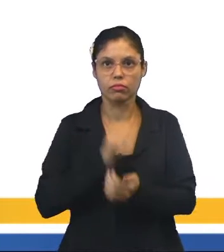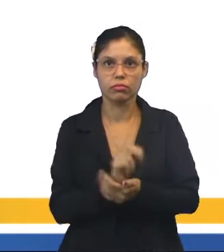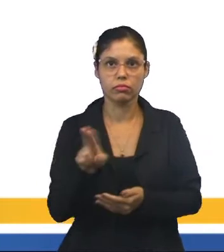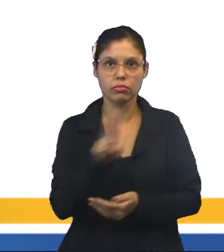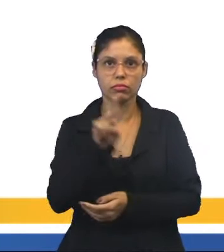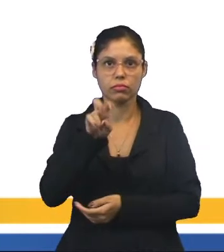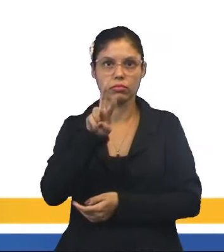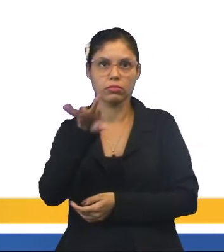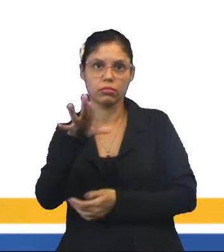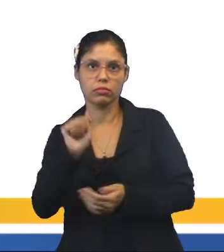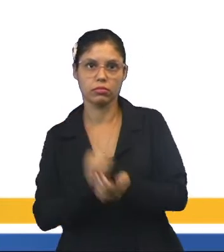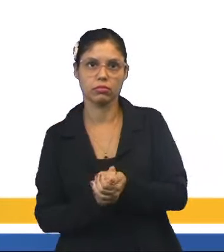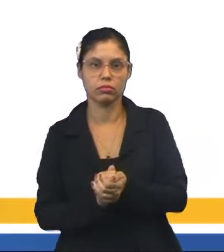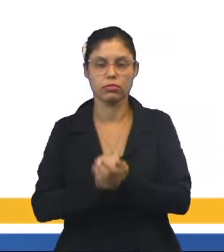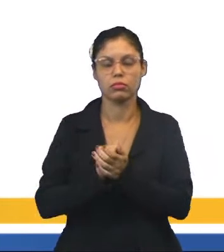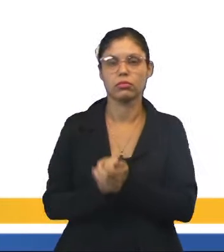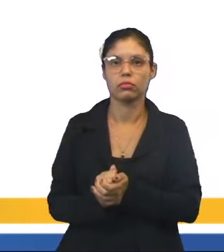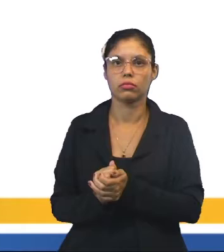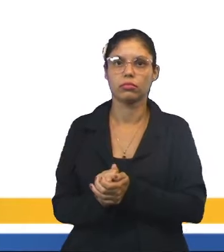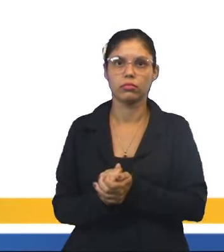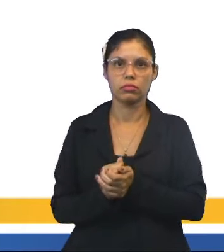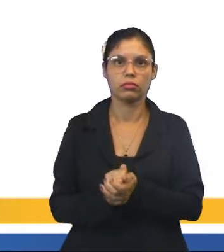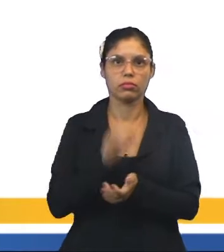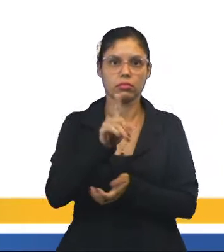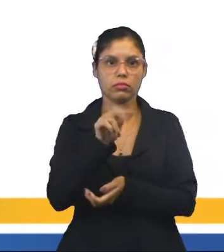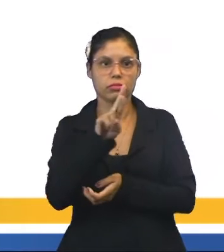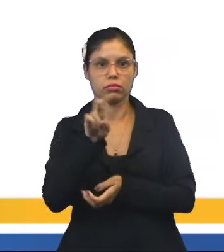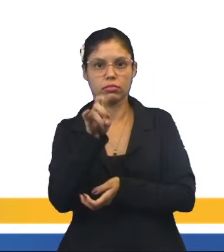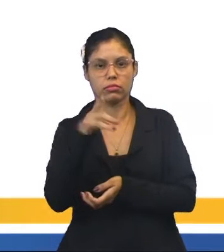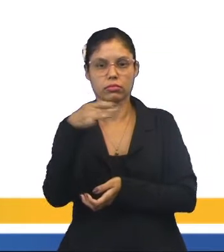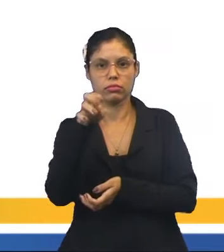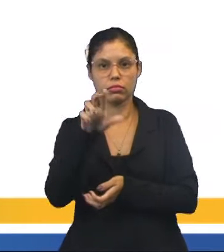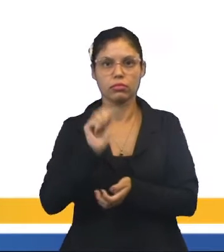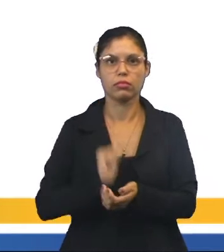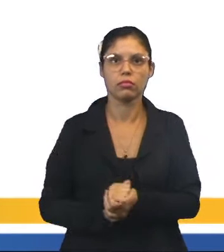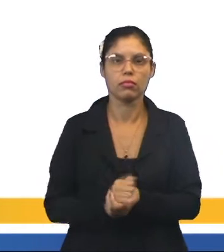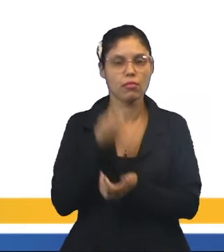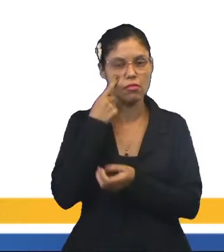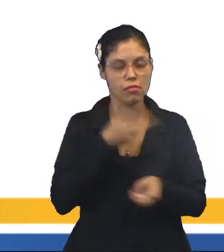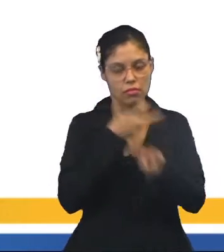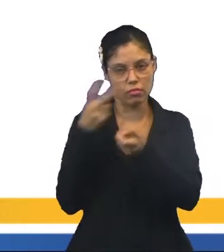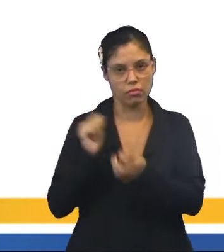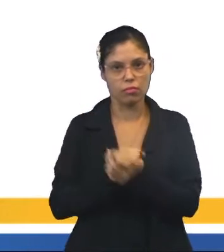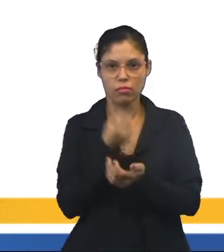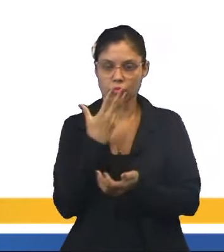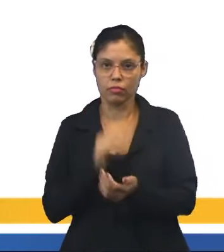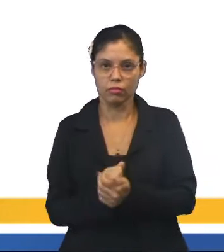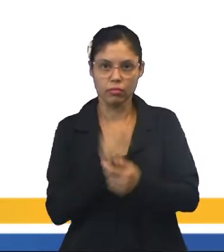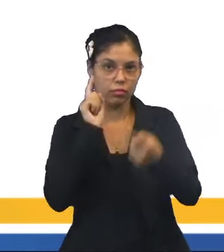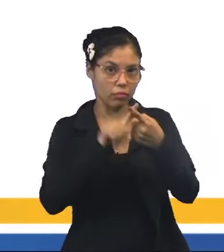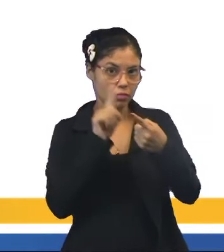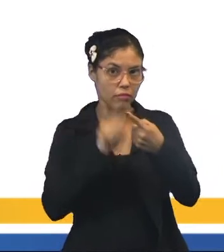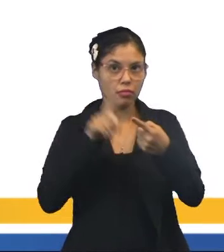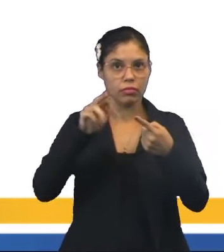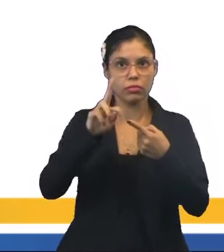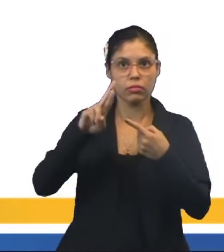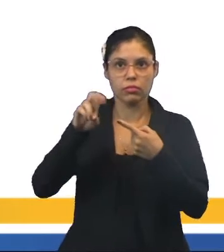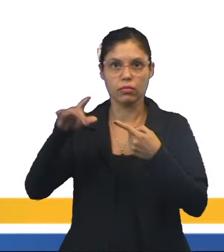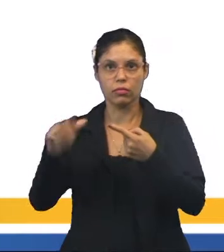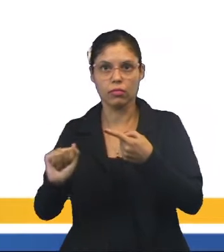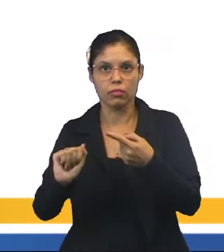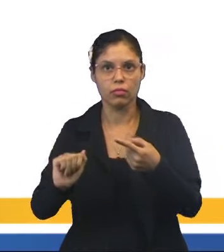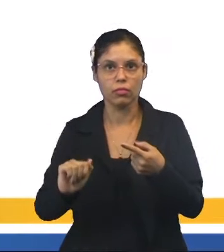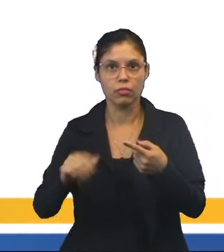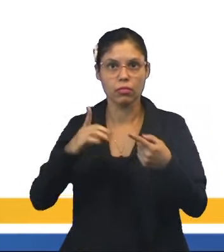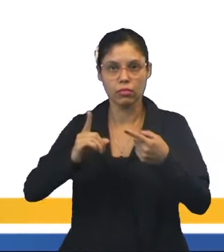é chamado de variável, tá, dependente. Então, observem bem, tá, que um é independente, a outra já